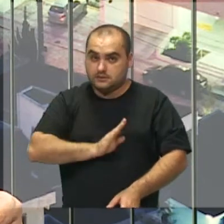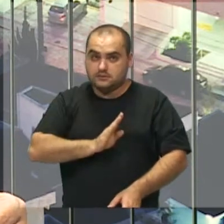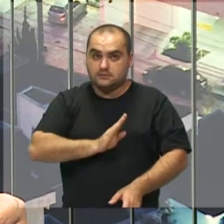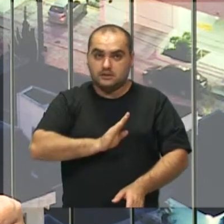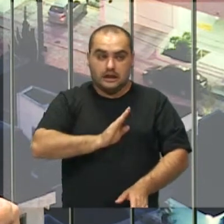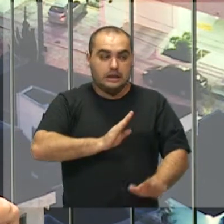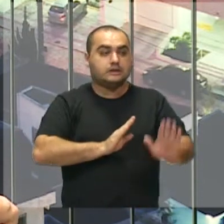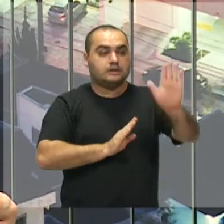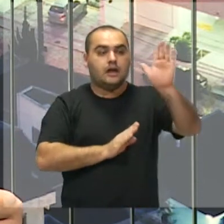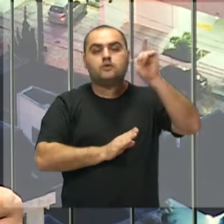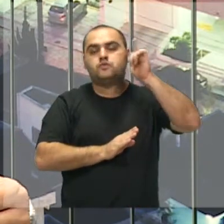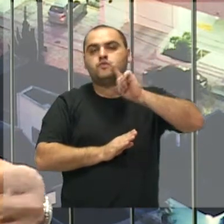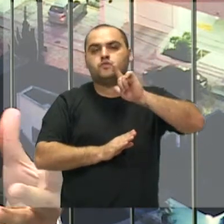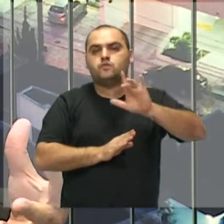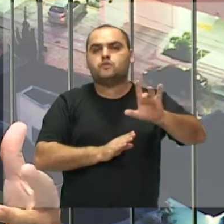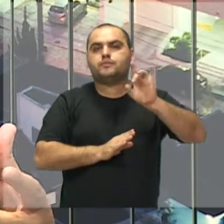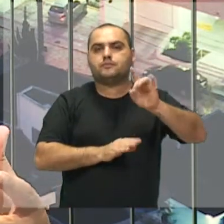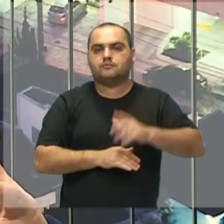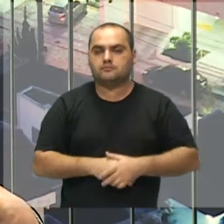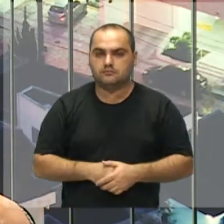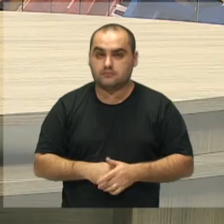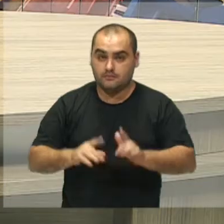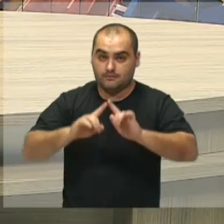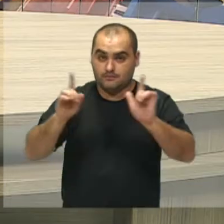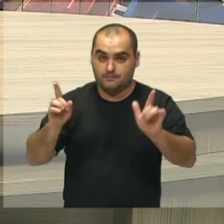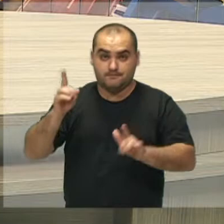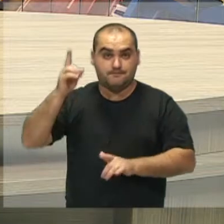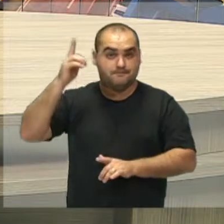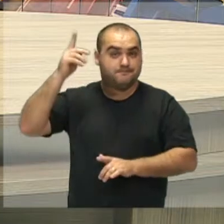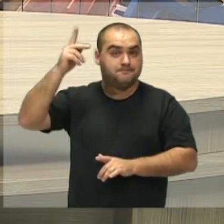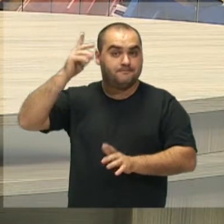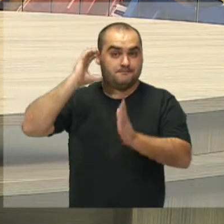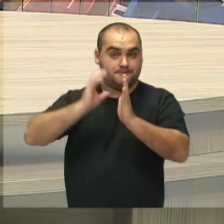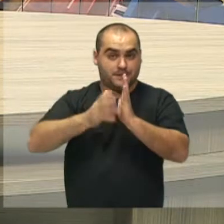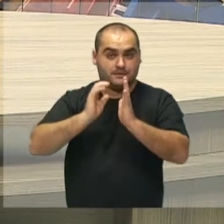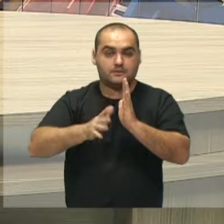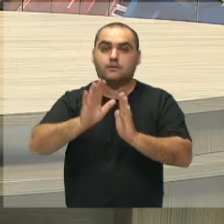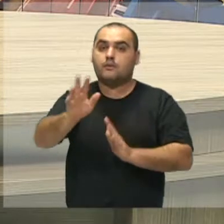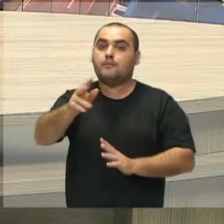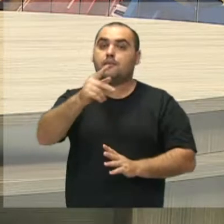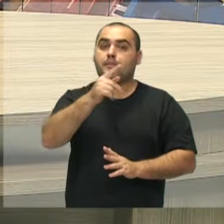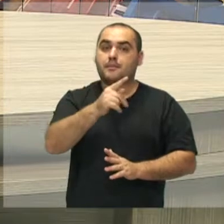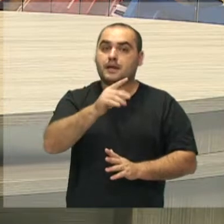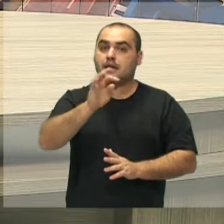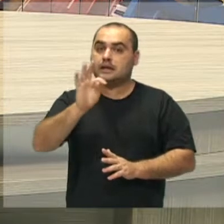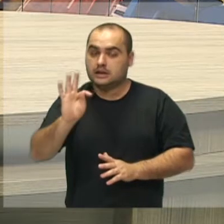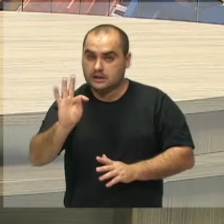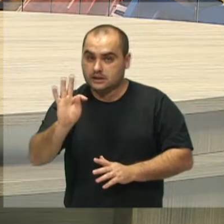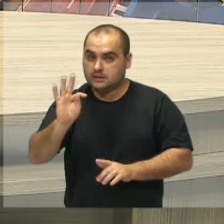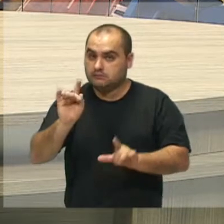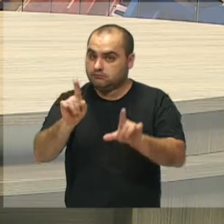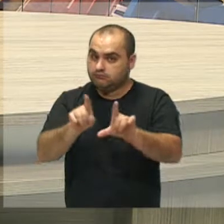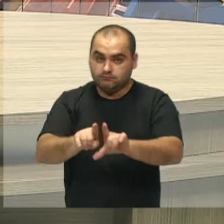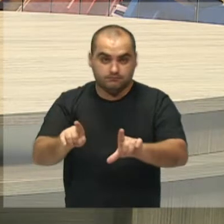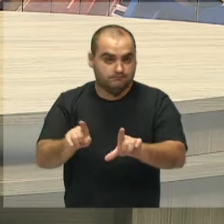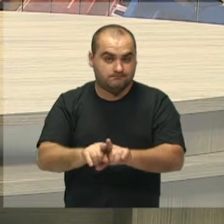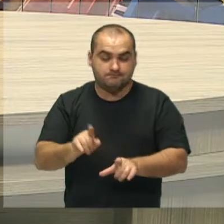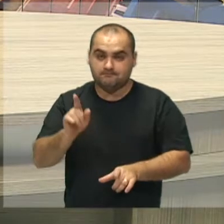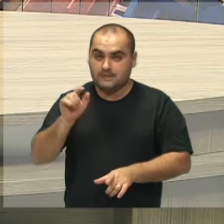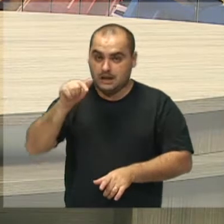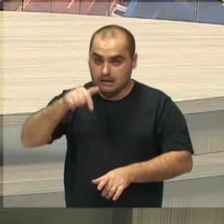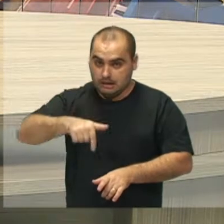com relação à questão dos partidos políticos, né? A gente vê que o Partido dos Trabalhadores também não